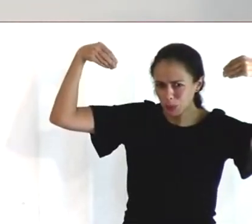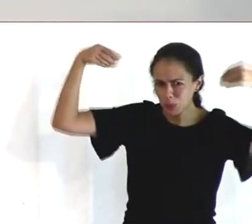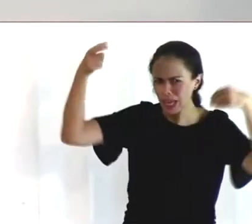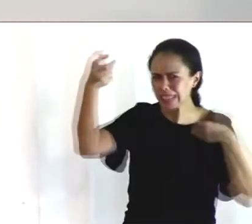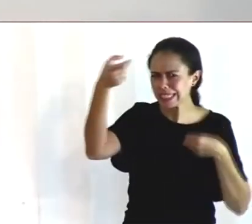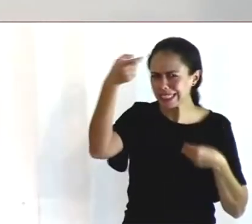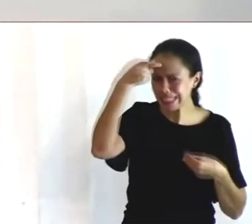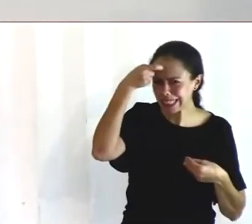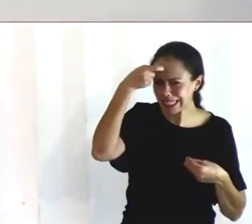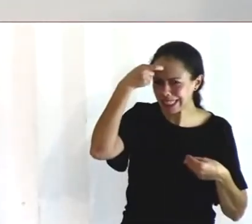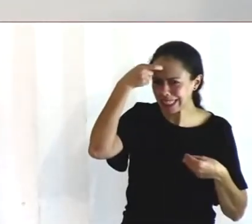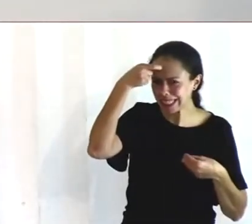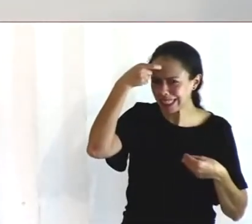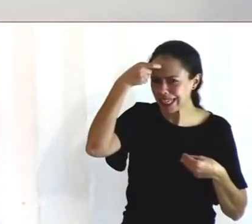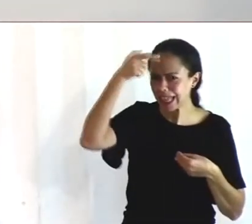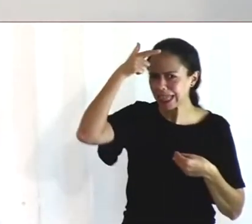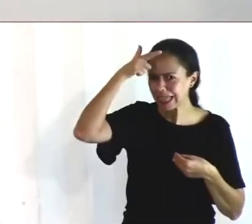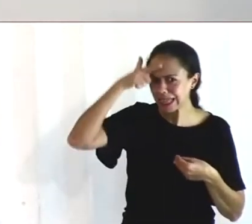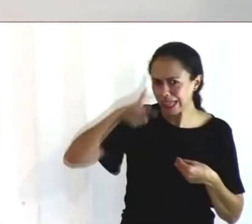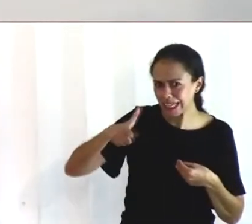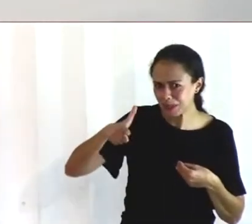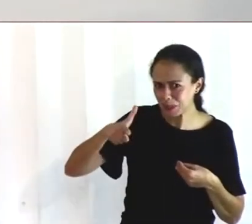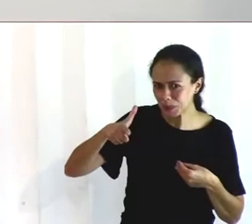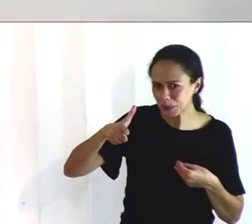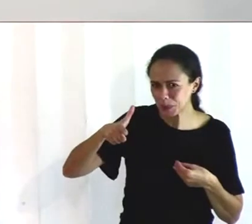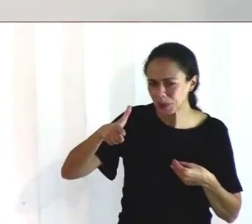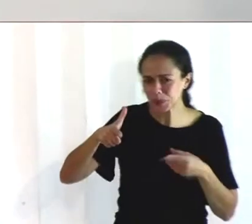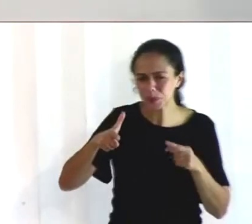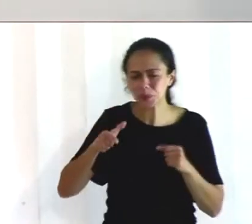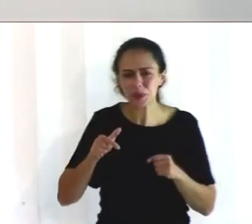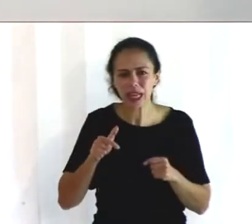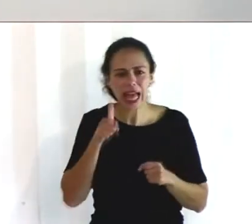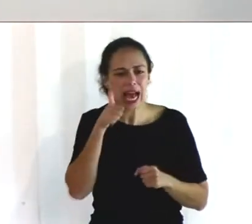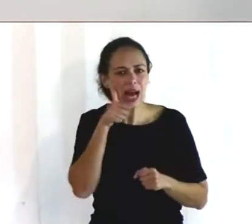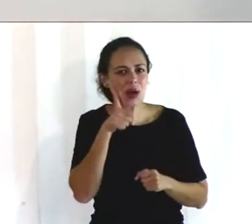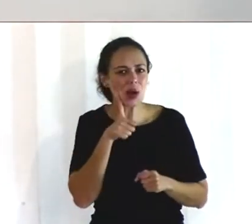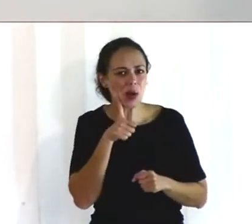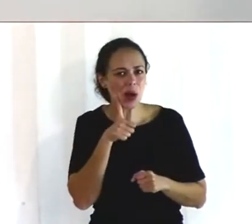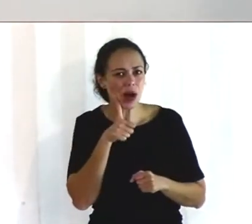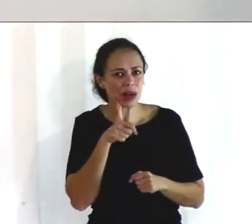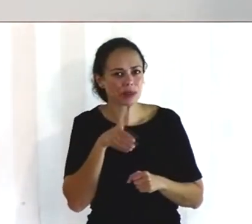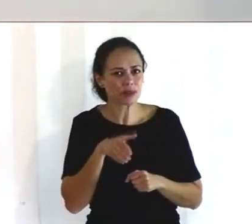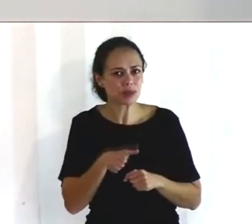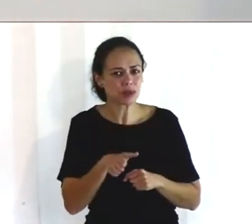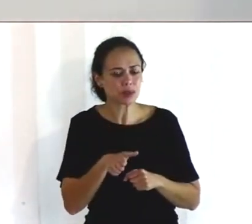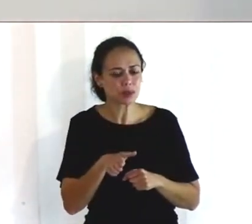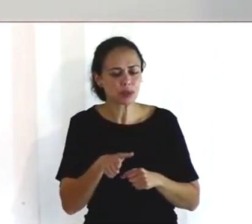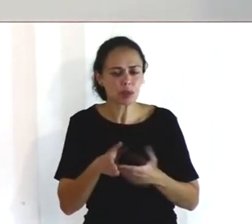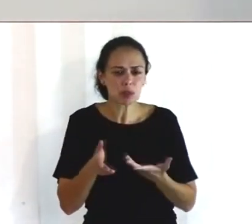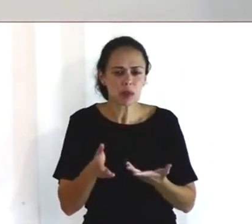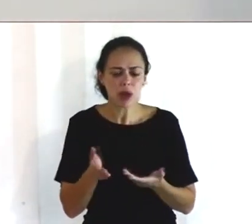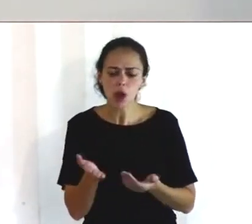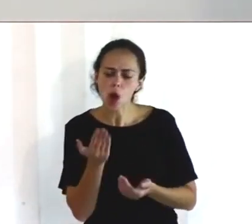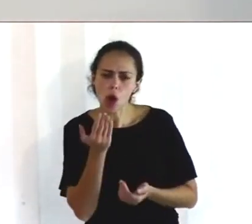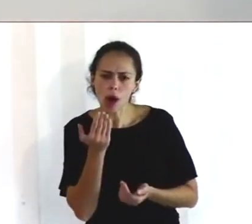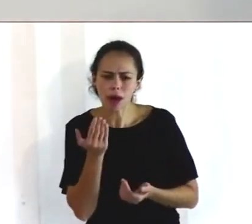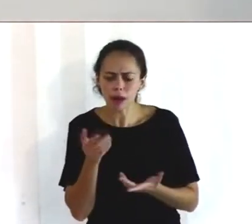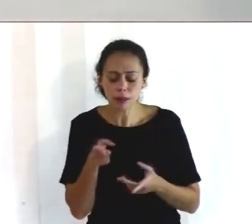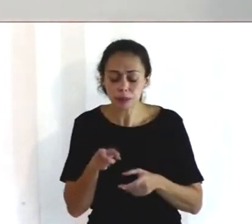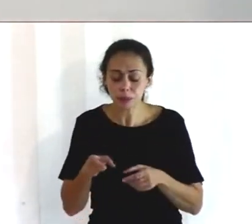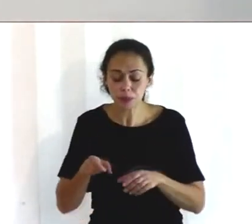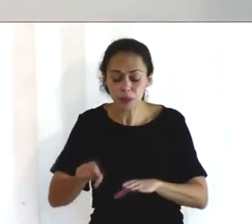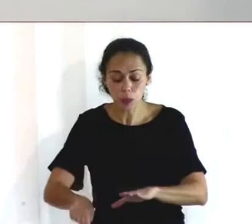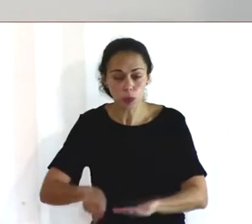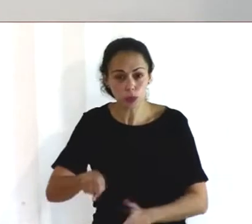que mata a sede. Ela, no primeiro momento, achou que não tinha essa sede. Ela achava que ela só tinha a sede da água que estava